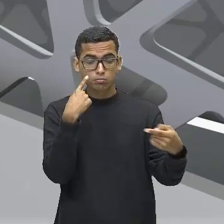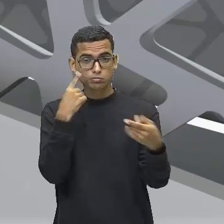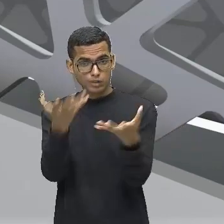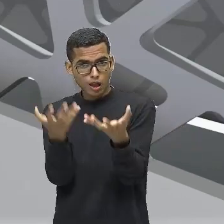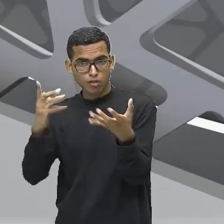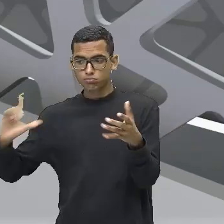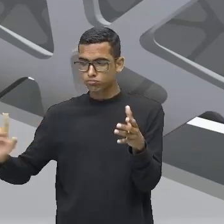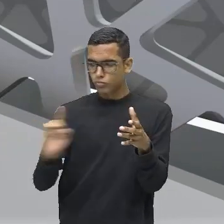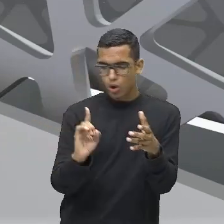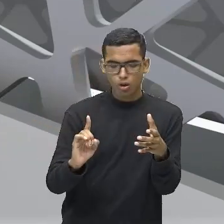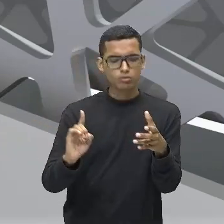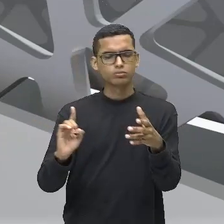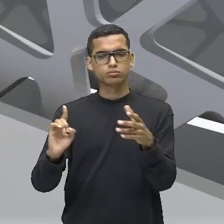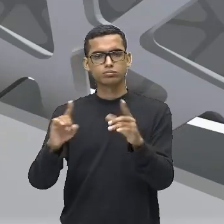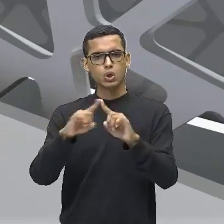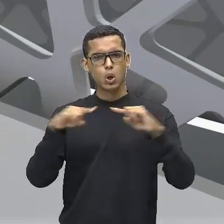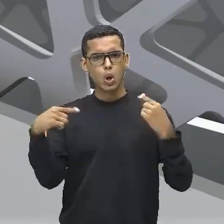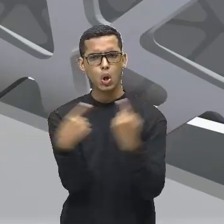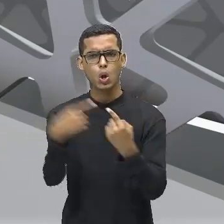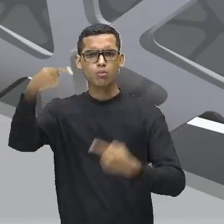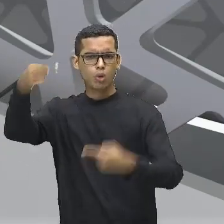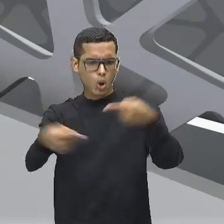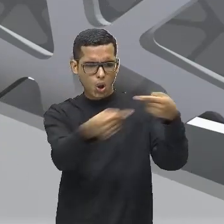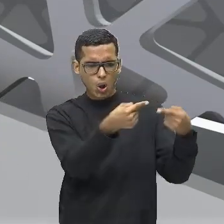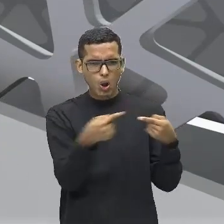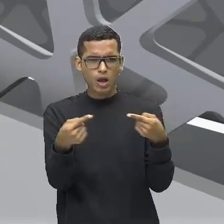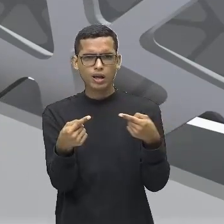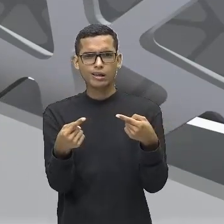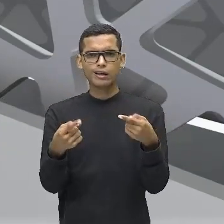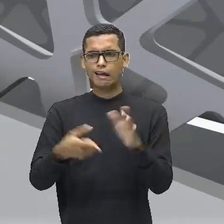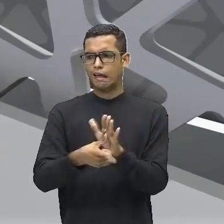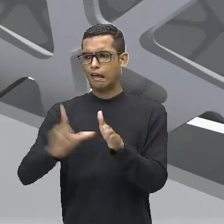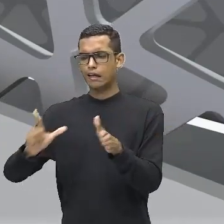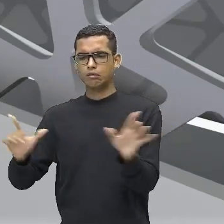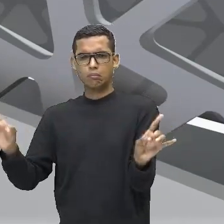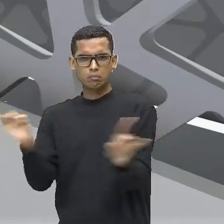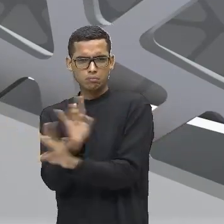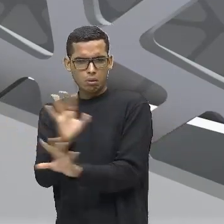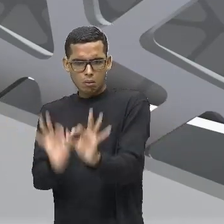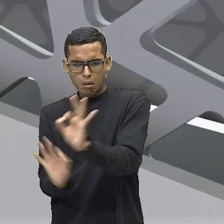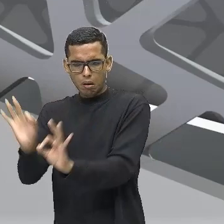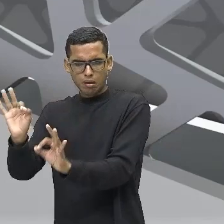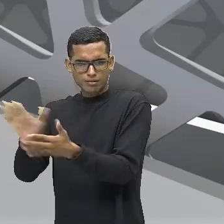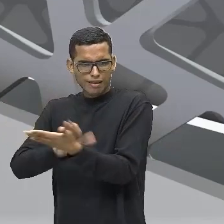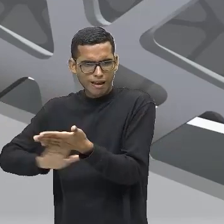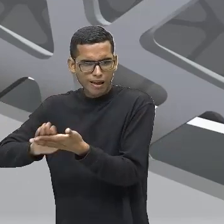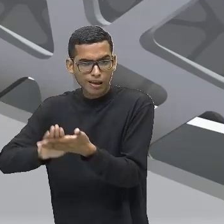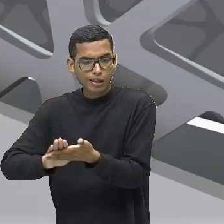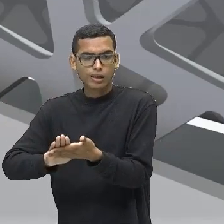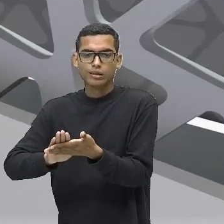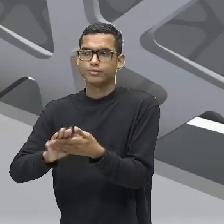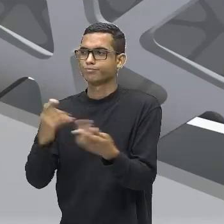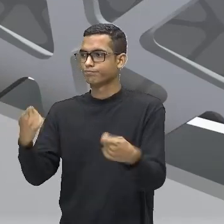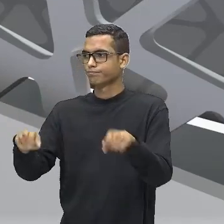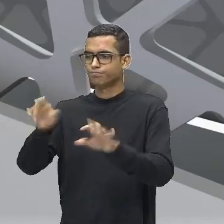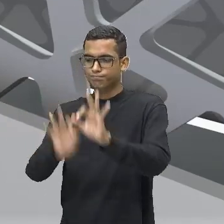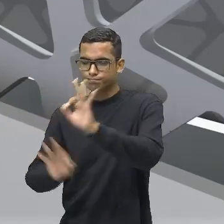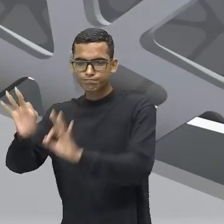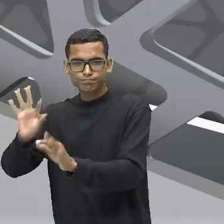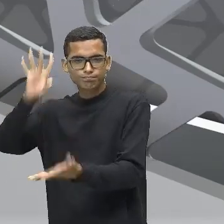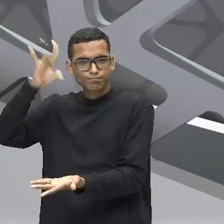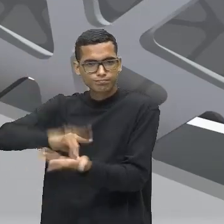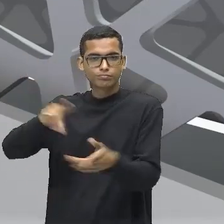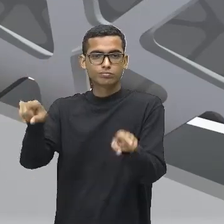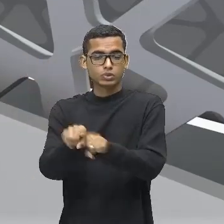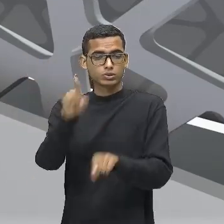pode ir de qualquer forma, ou seja, sem se preparar. É preciso planejar aquilo que